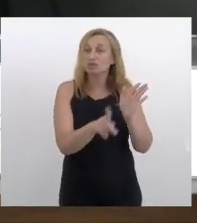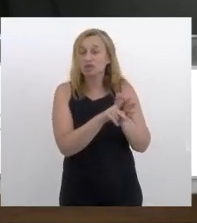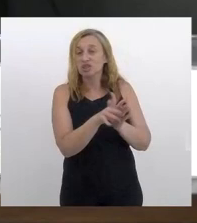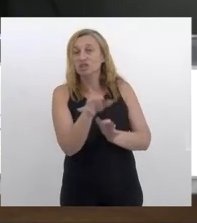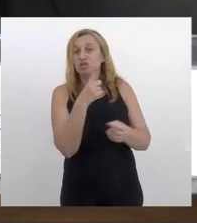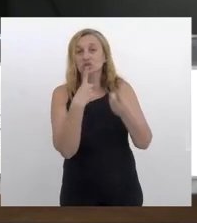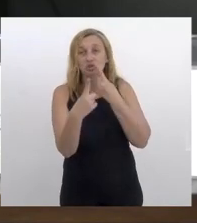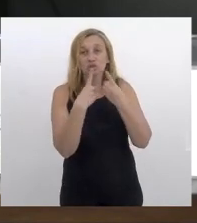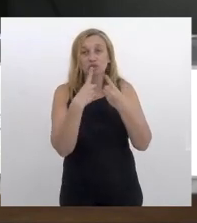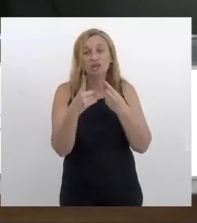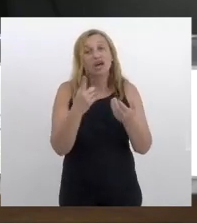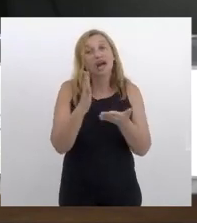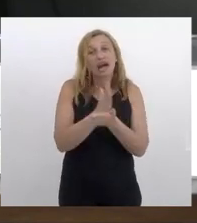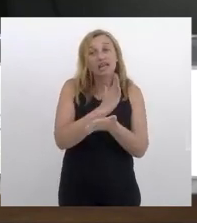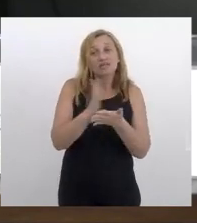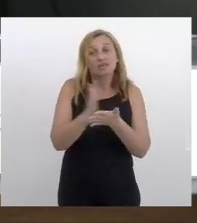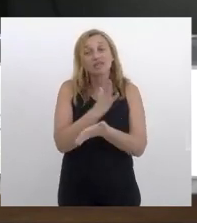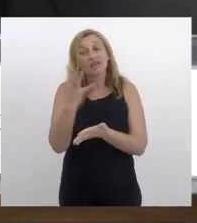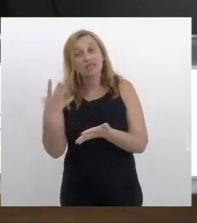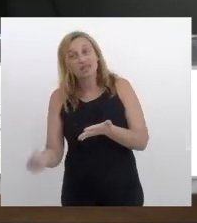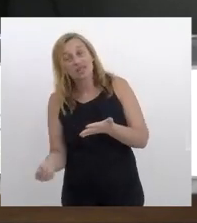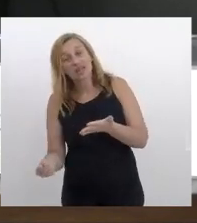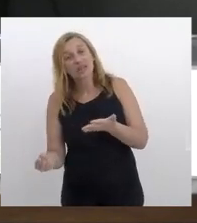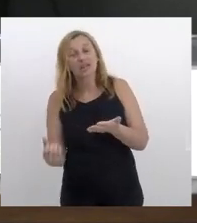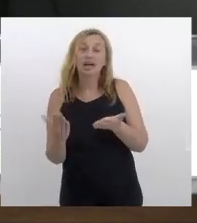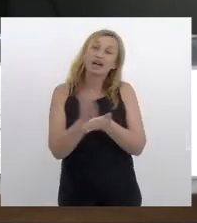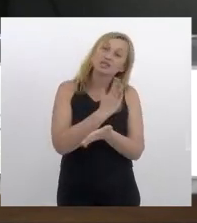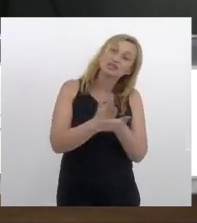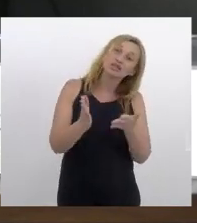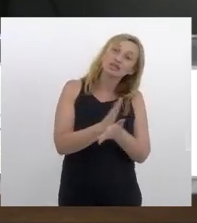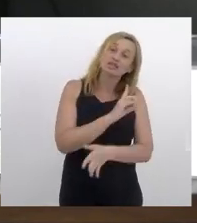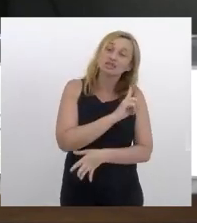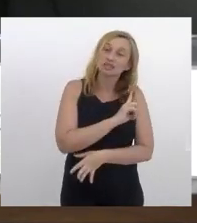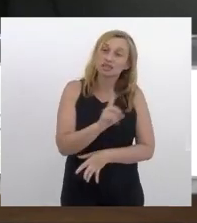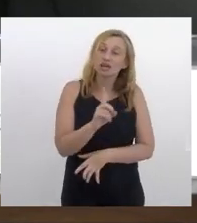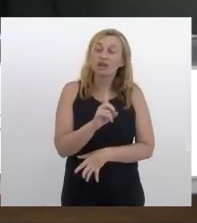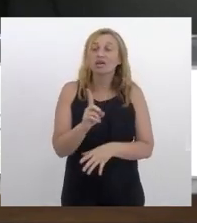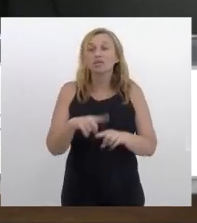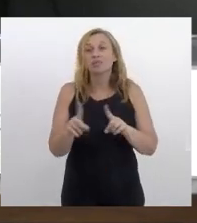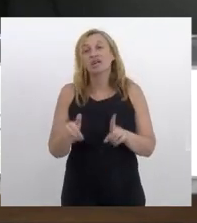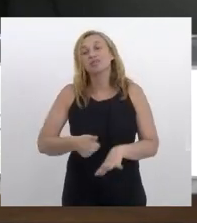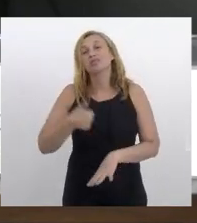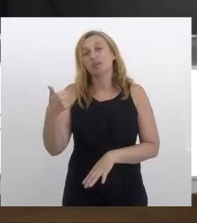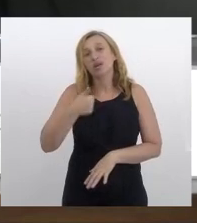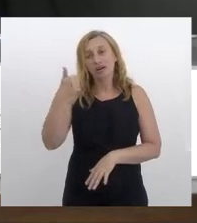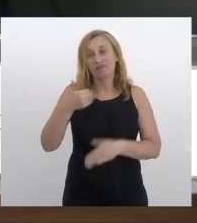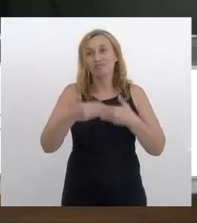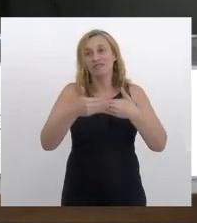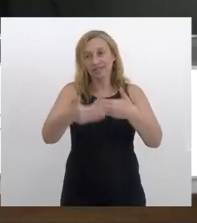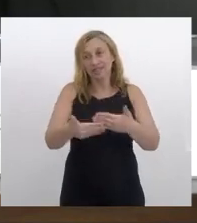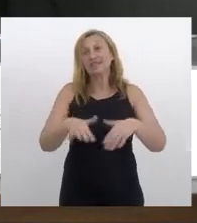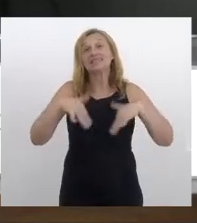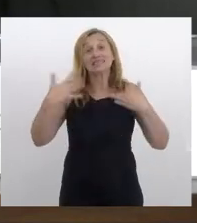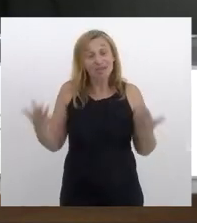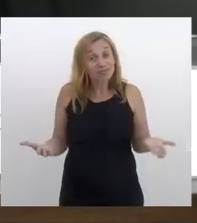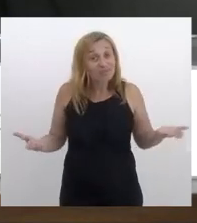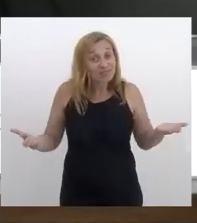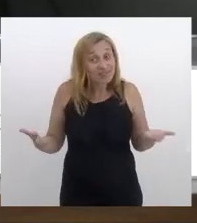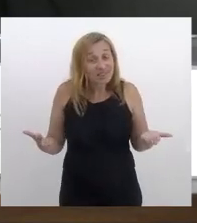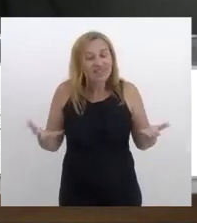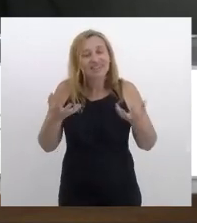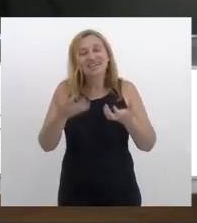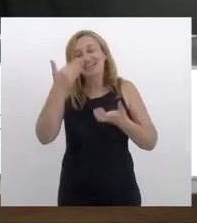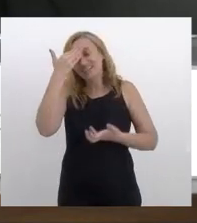discute, às vezes vota a favor, muitas das vezes contrário, mas sempre para melhorar, sempre para avançarmos. Então,